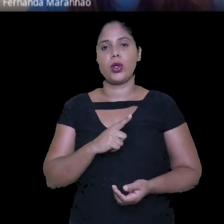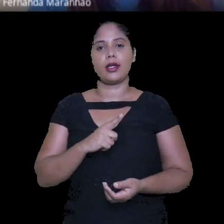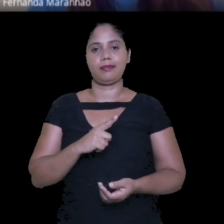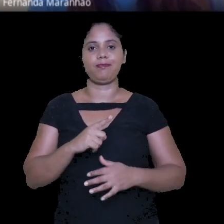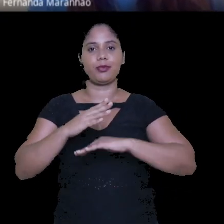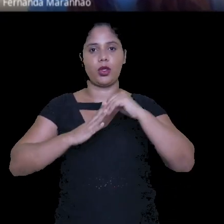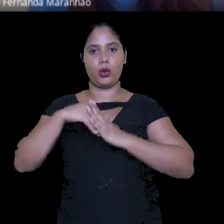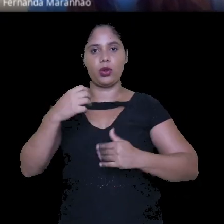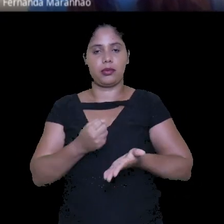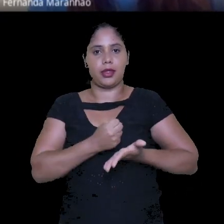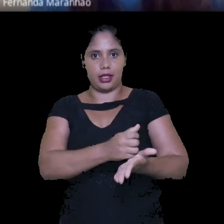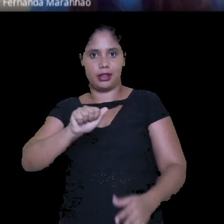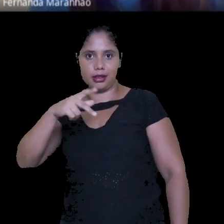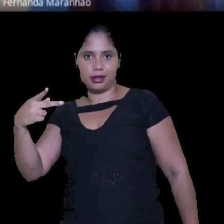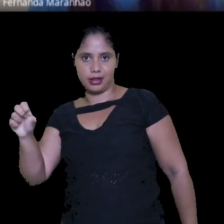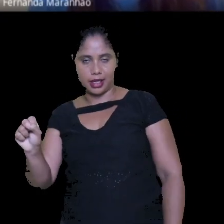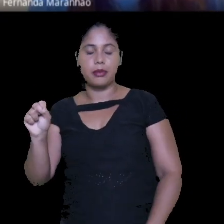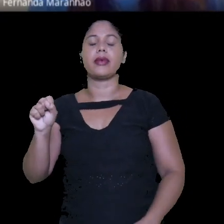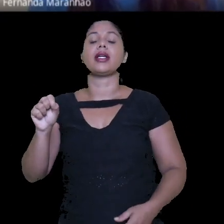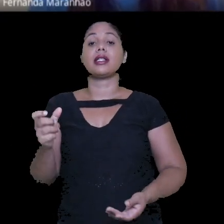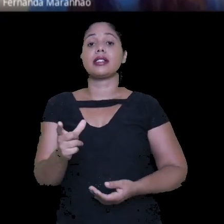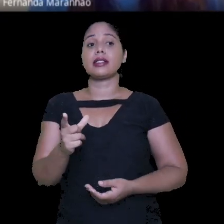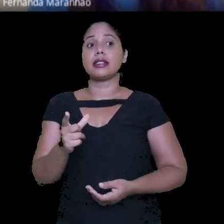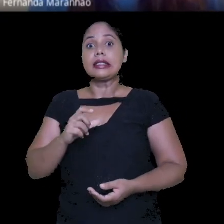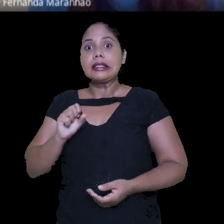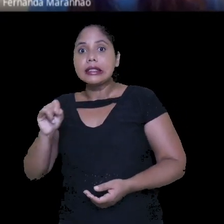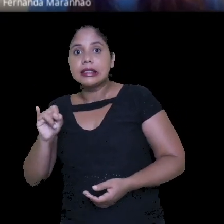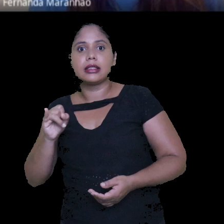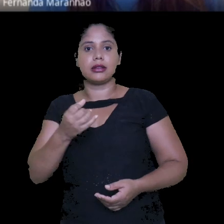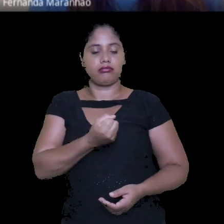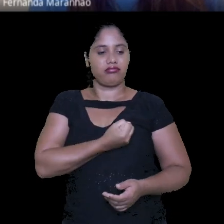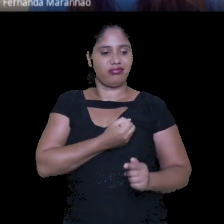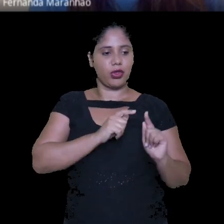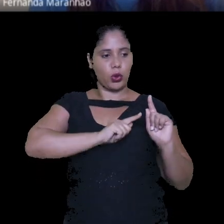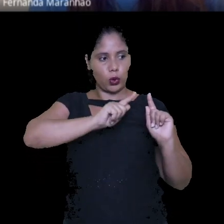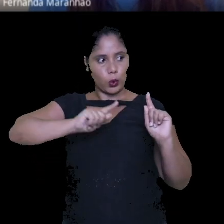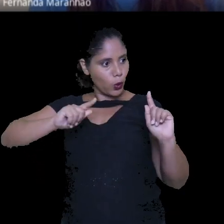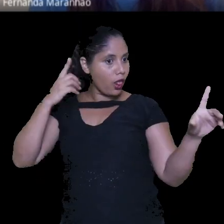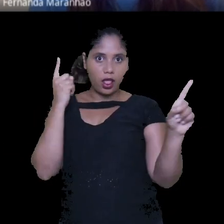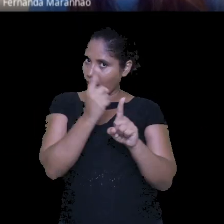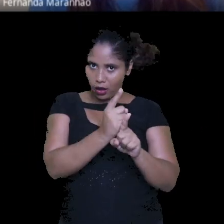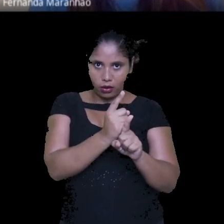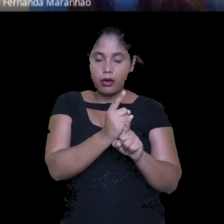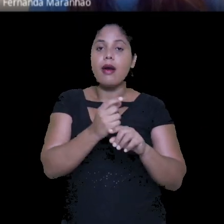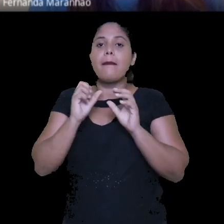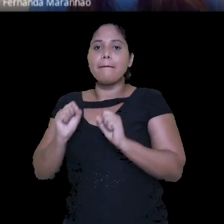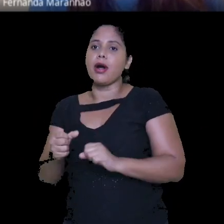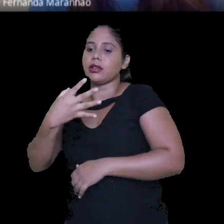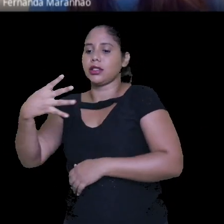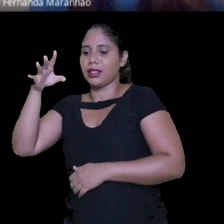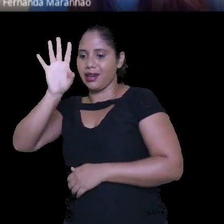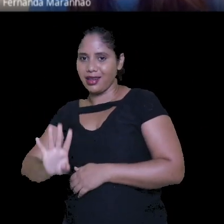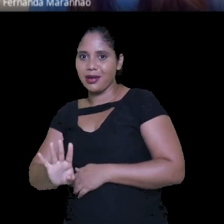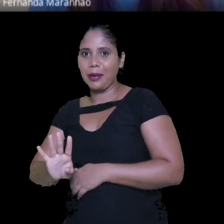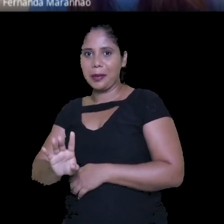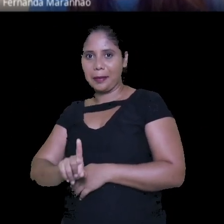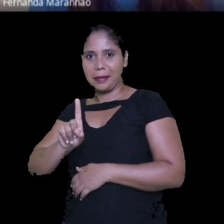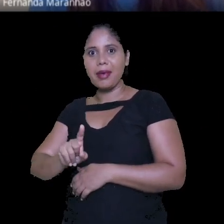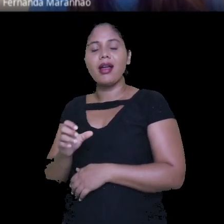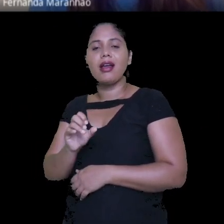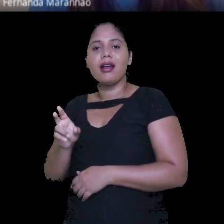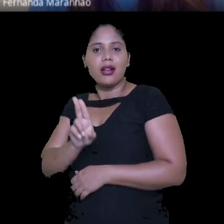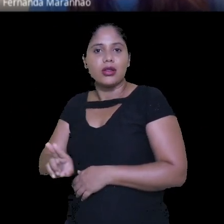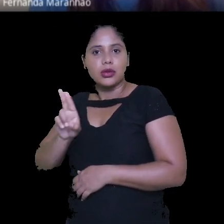anterior, ou um desfecho adverso decorrente dessa pré-eclâmpsia, a presença de gestação múltipla nesta